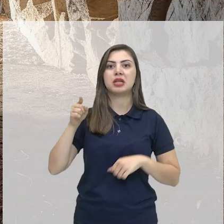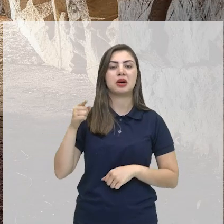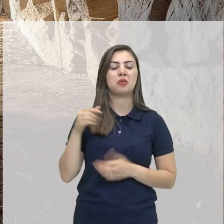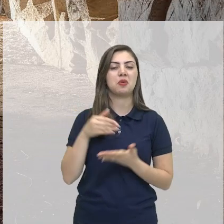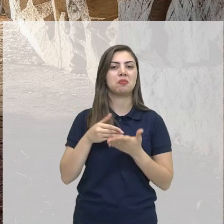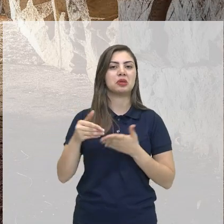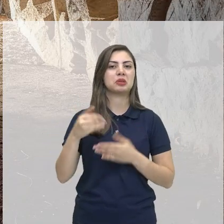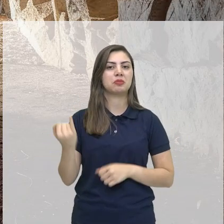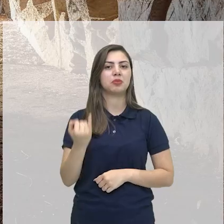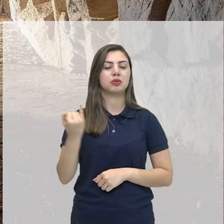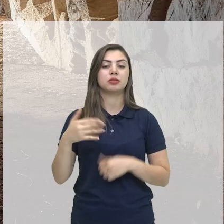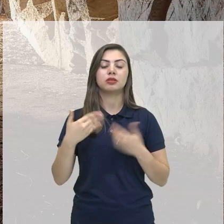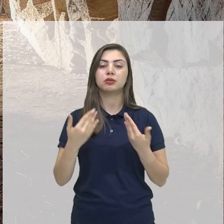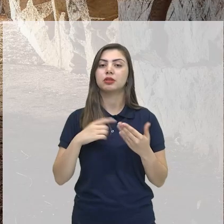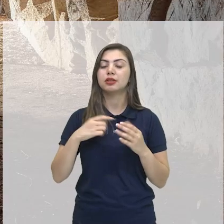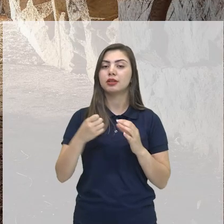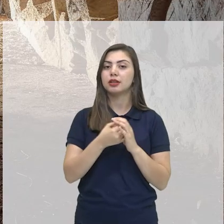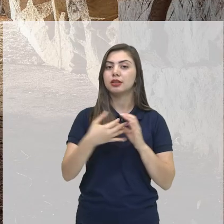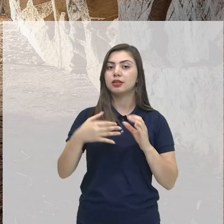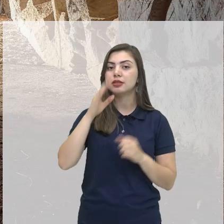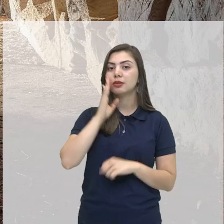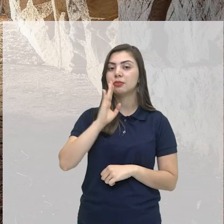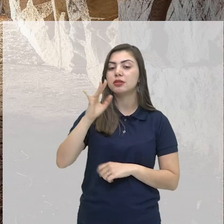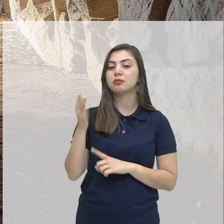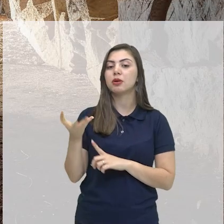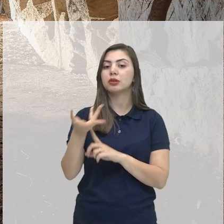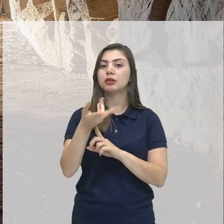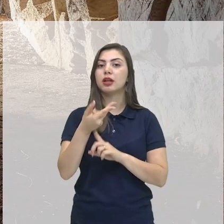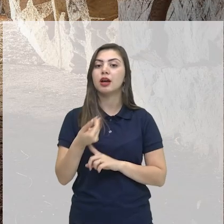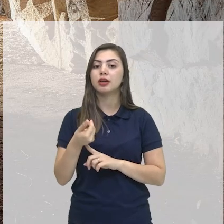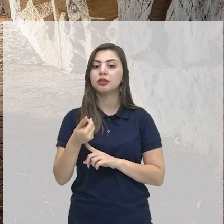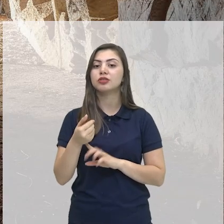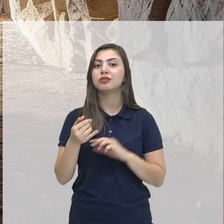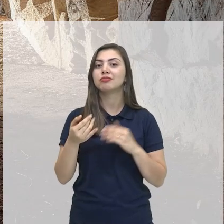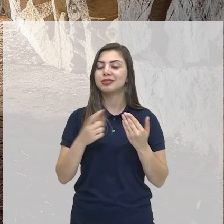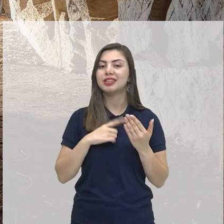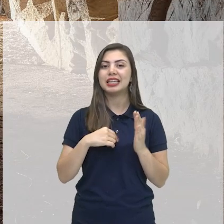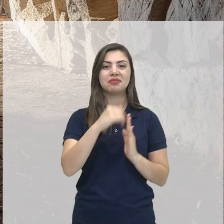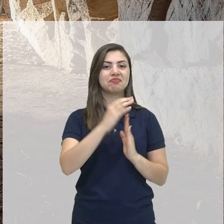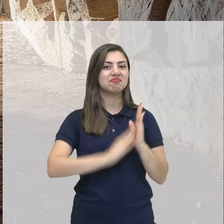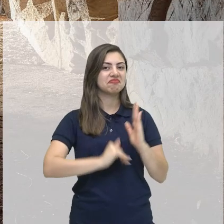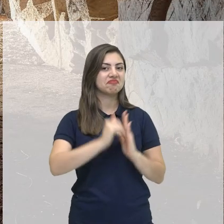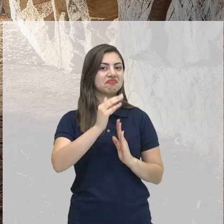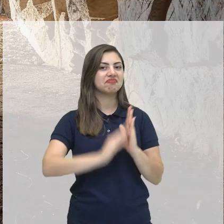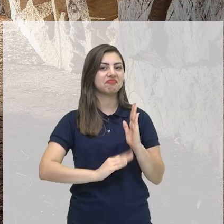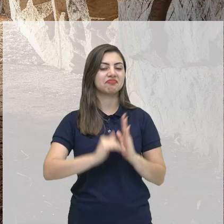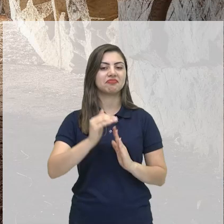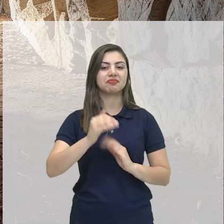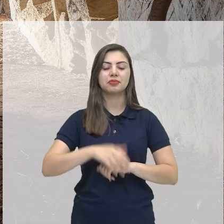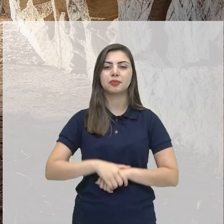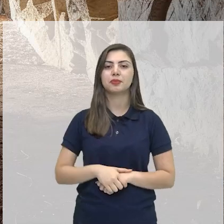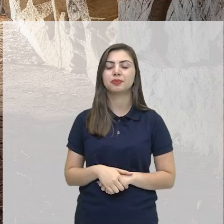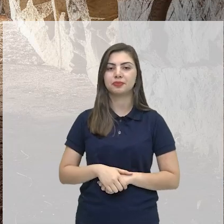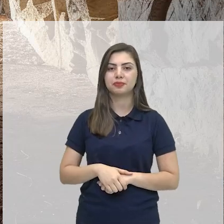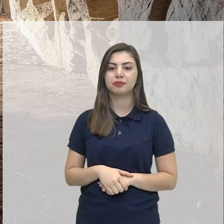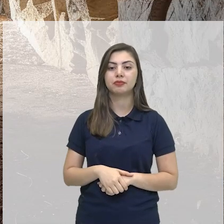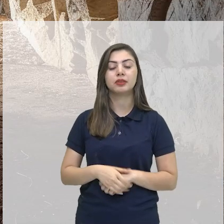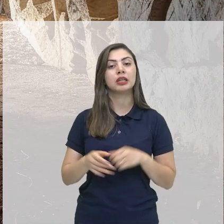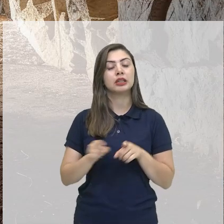gente consegue encontrar ali nesse momento, né, da história da humanidade. E foi seguindo-se a